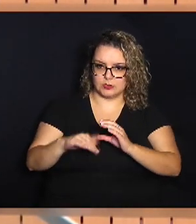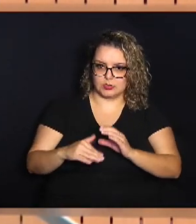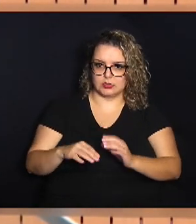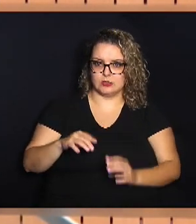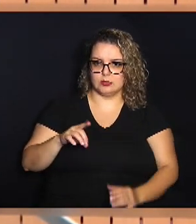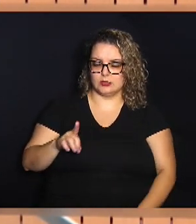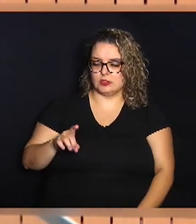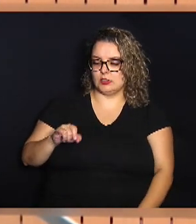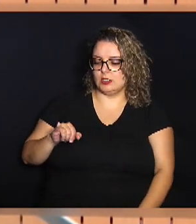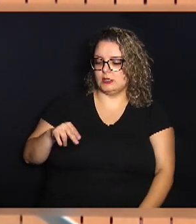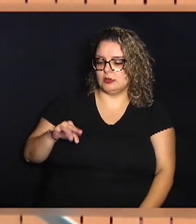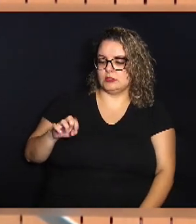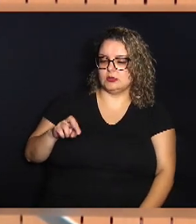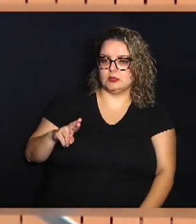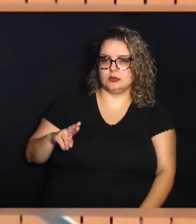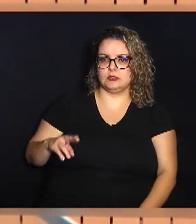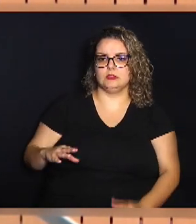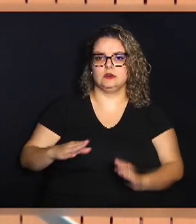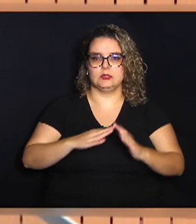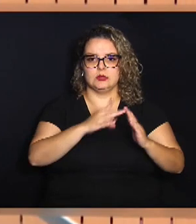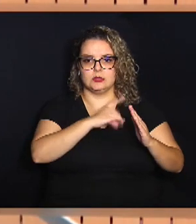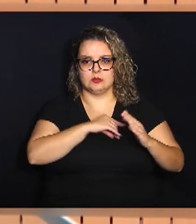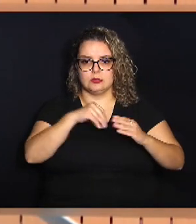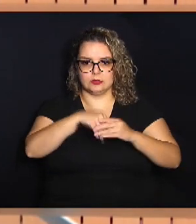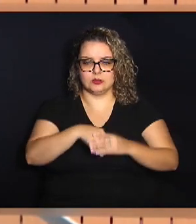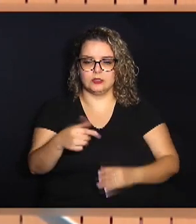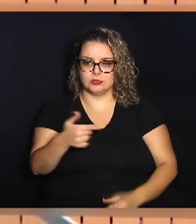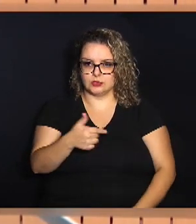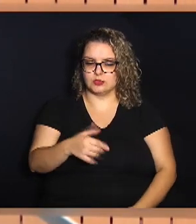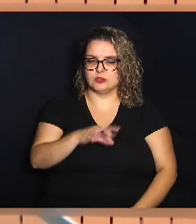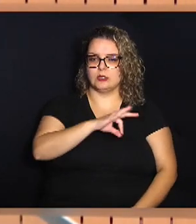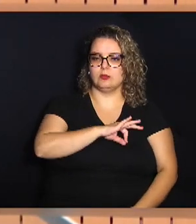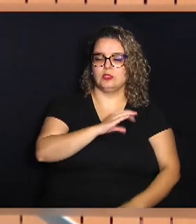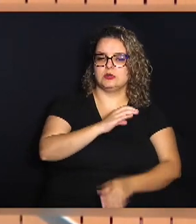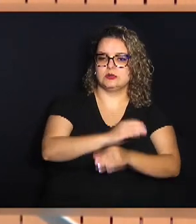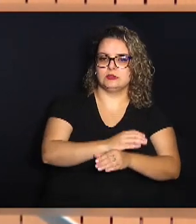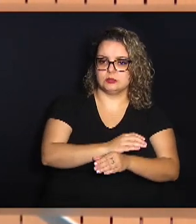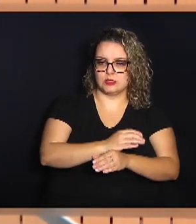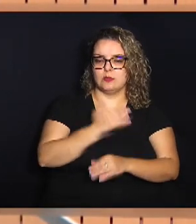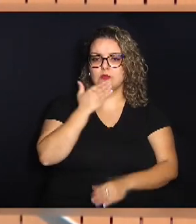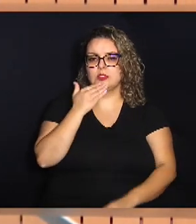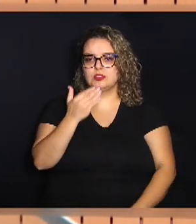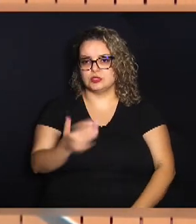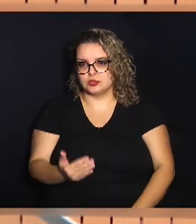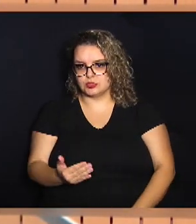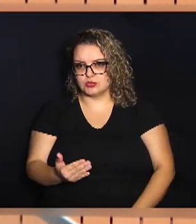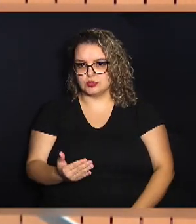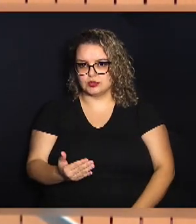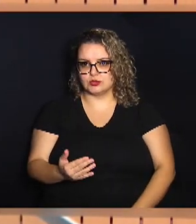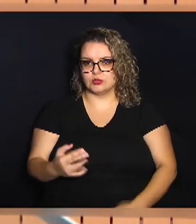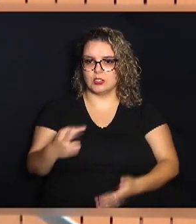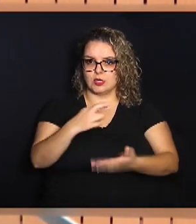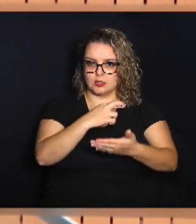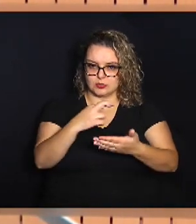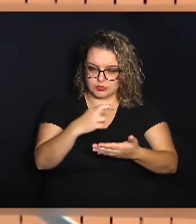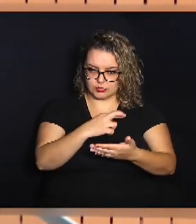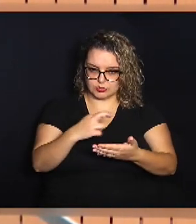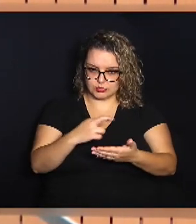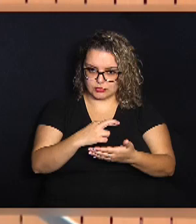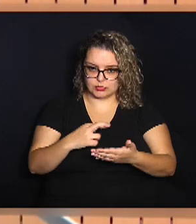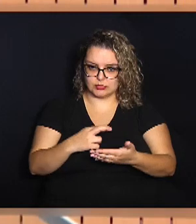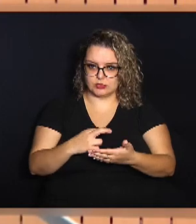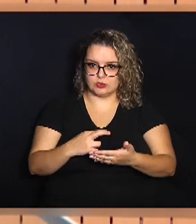DEINTER, a Delegacia do Interior 2 da Polícia Civil, solicitando investigação